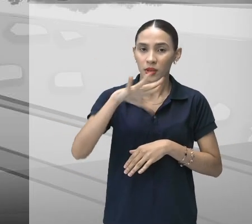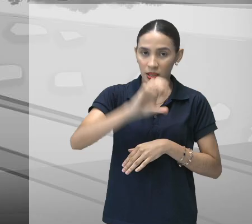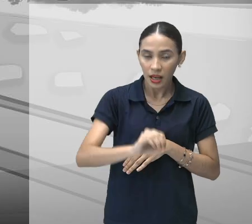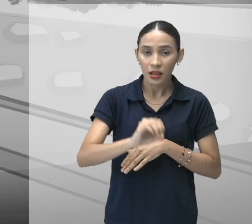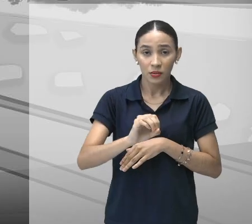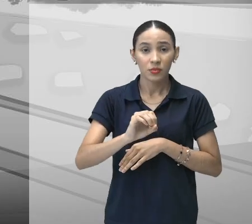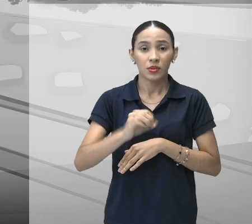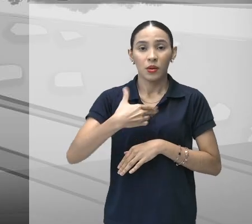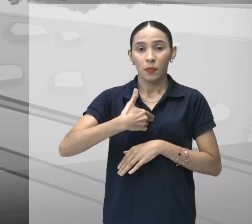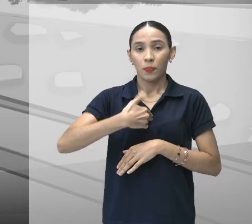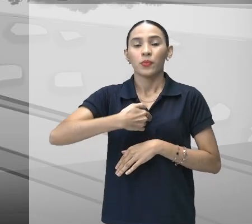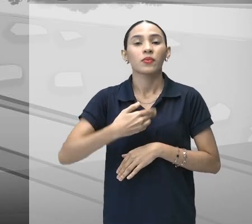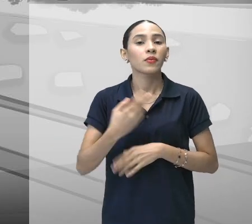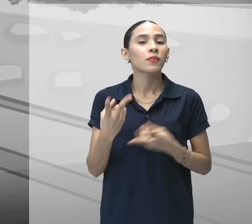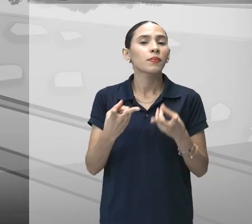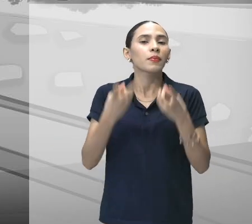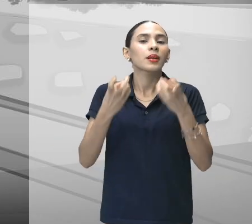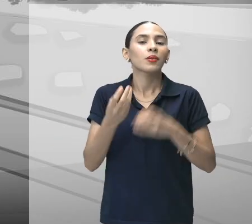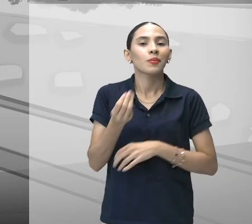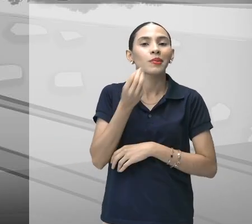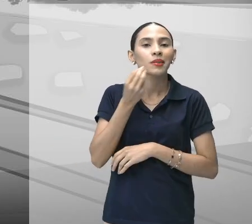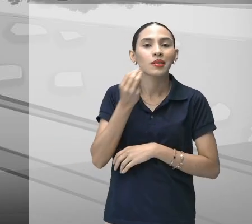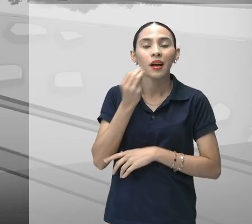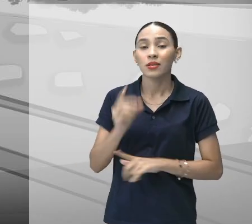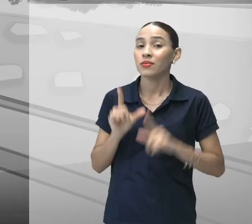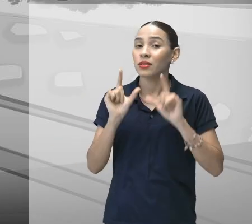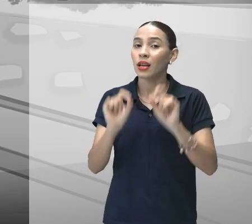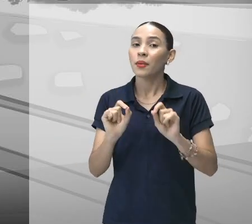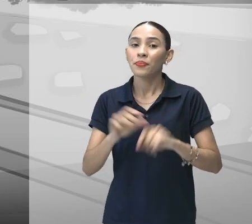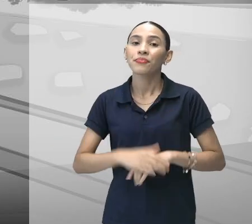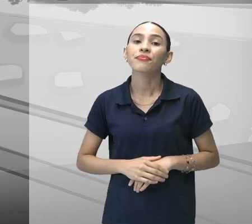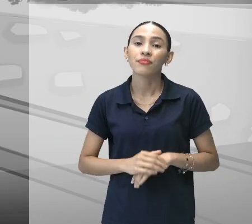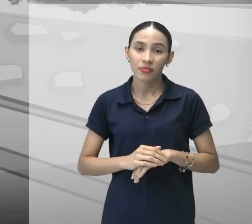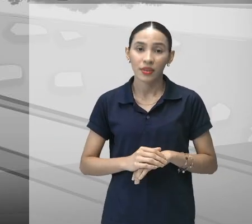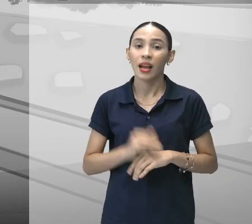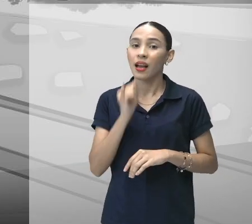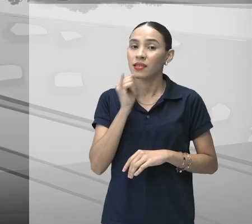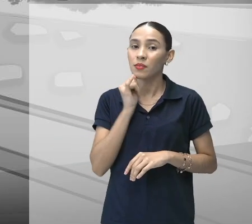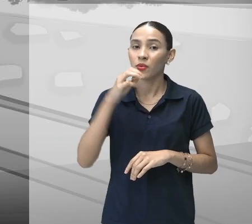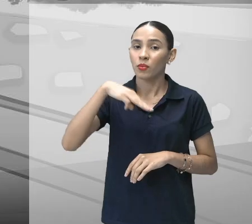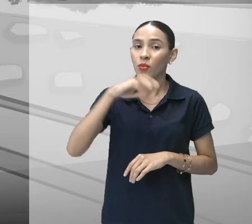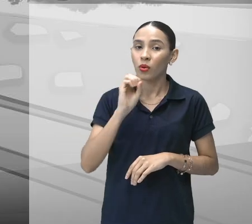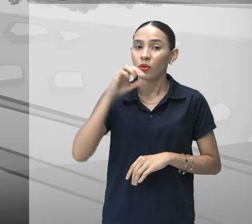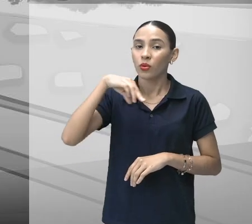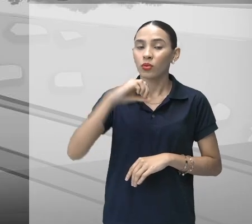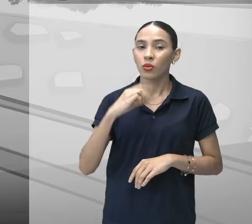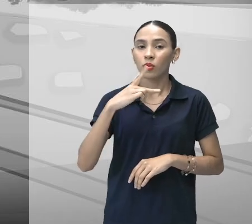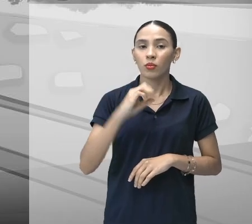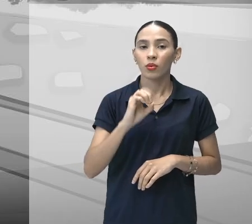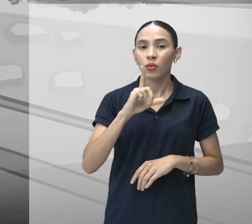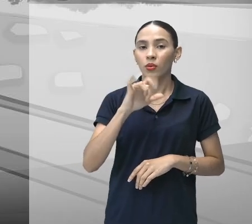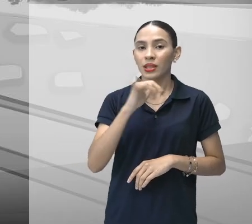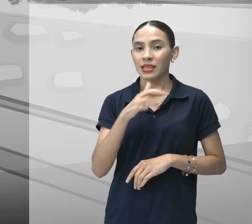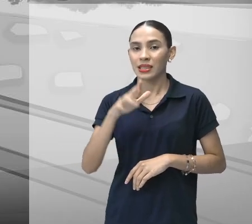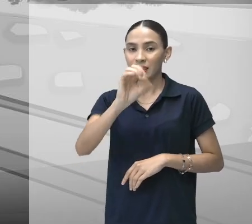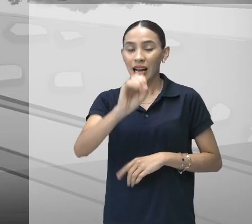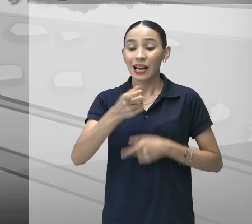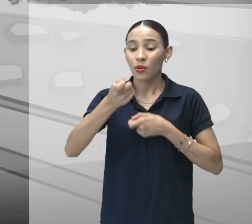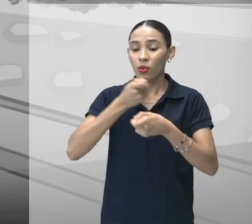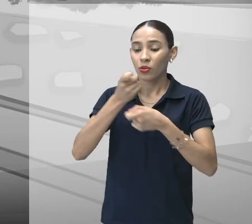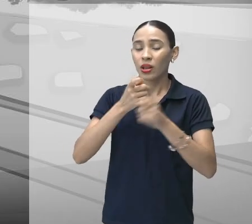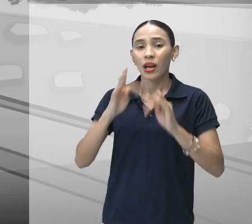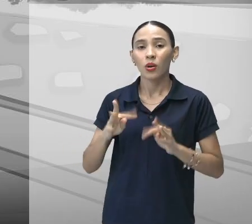Vargas viu a oportunidade, então, de certa forma, monopolizar e controlar todo o